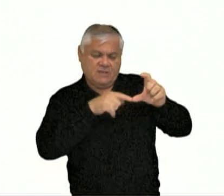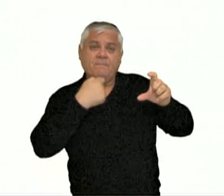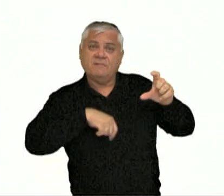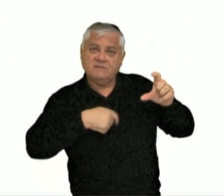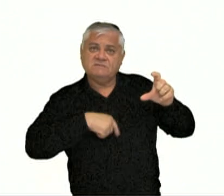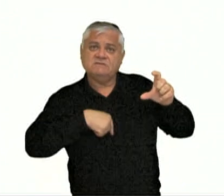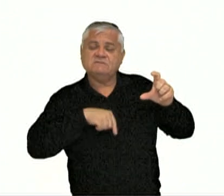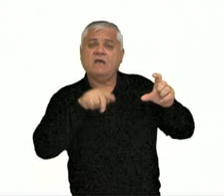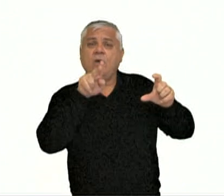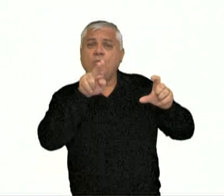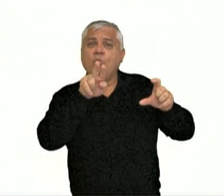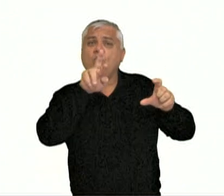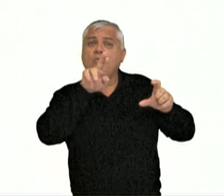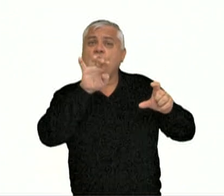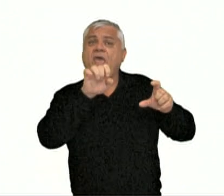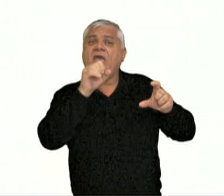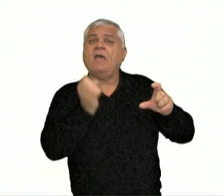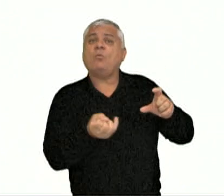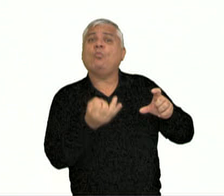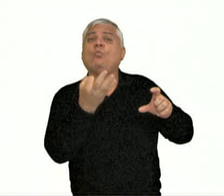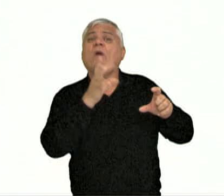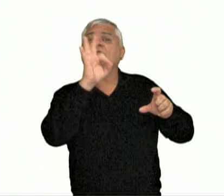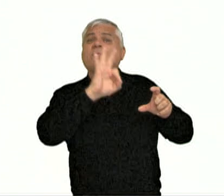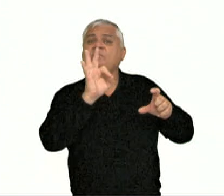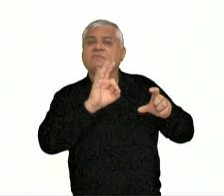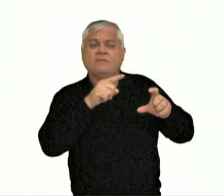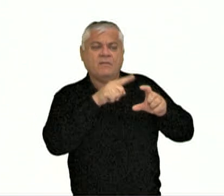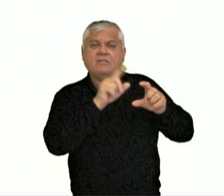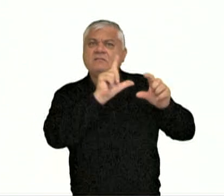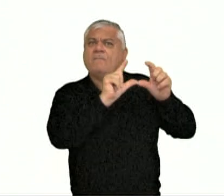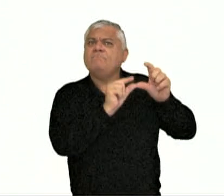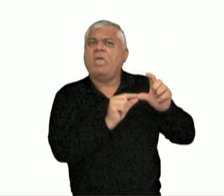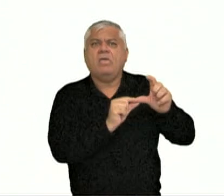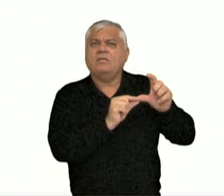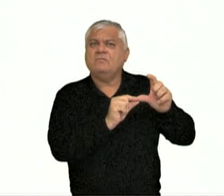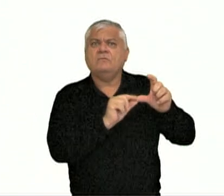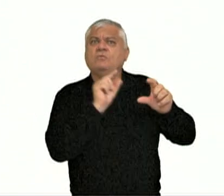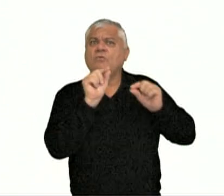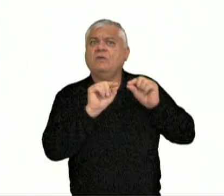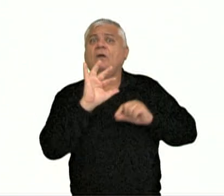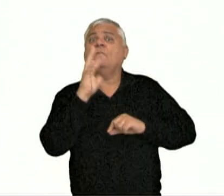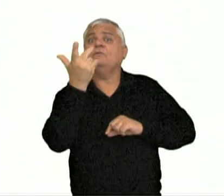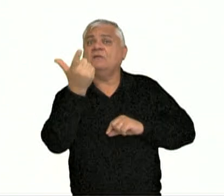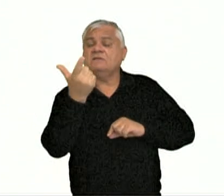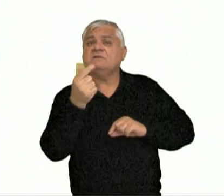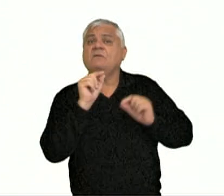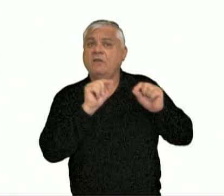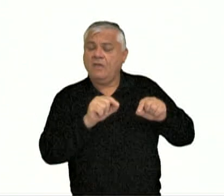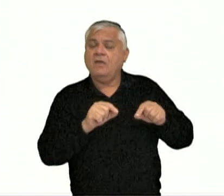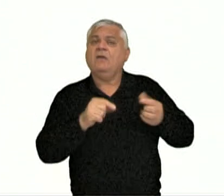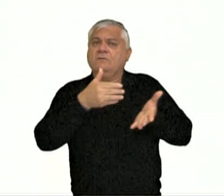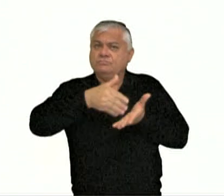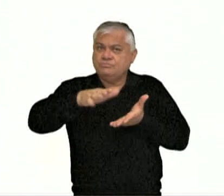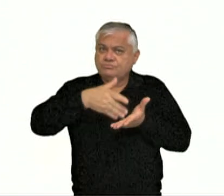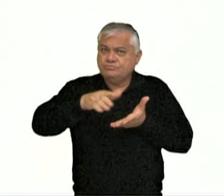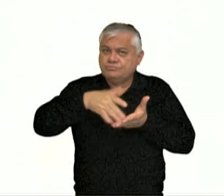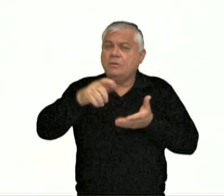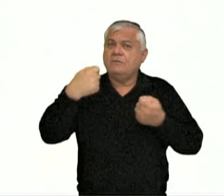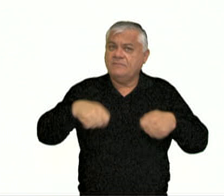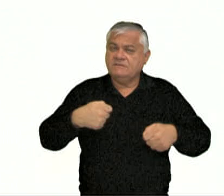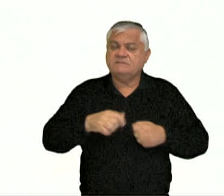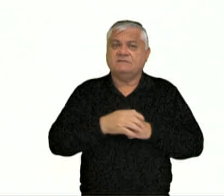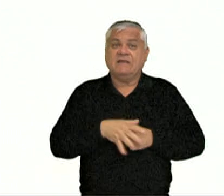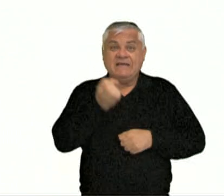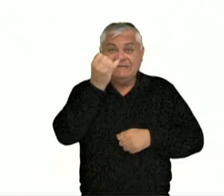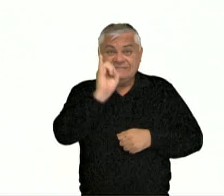X de ureia. Isso significa que a filtração está acontecendo, eliminando essa ureia, que é uma excreta. Se a pessoa